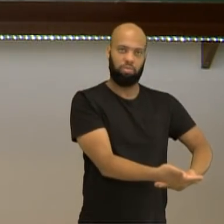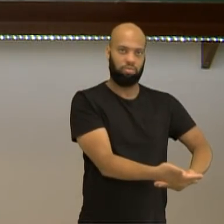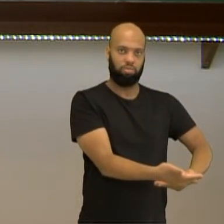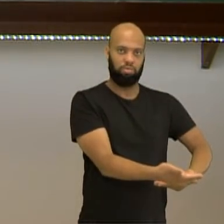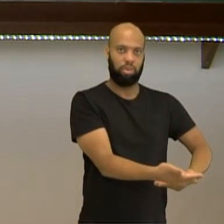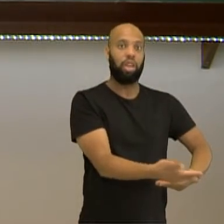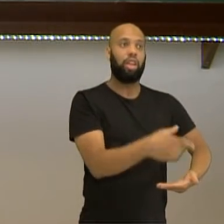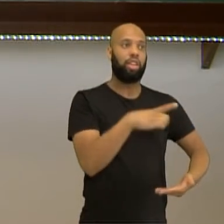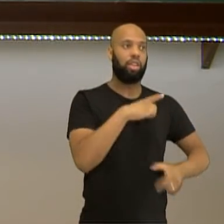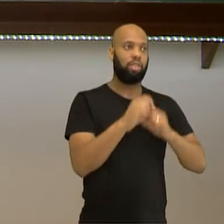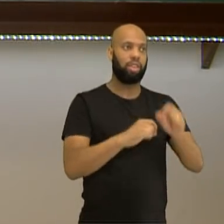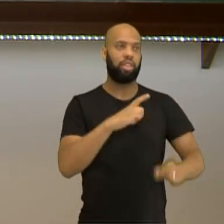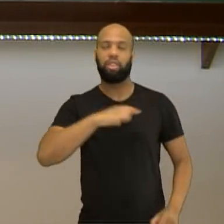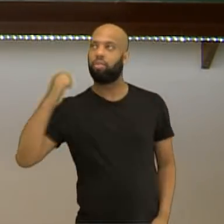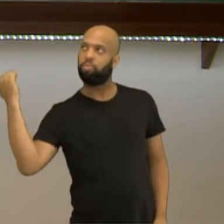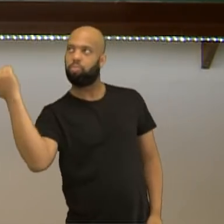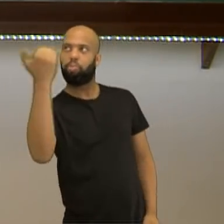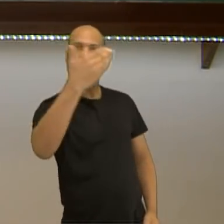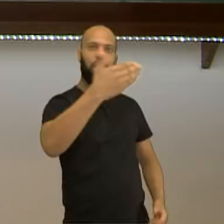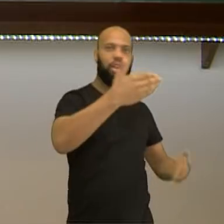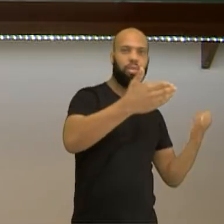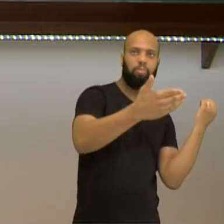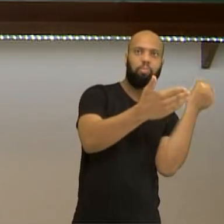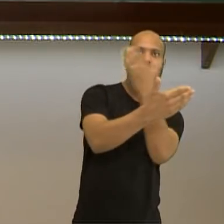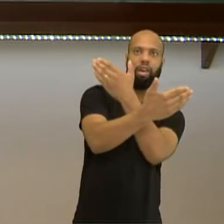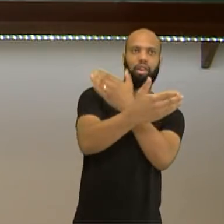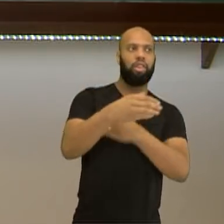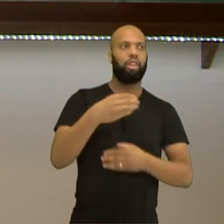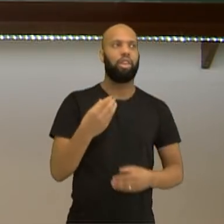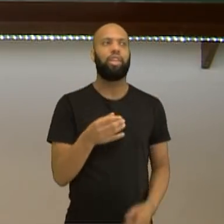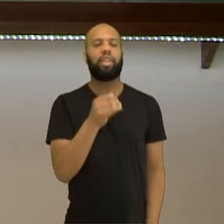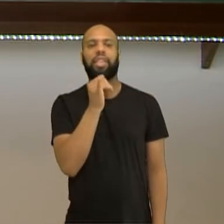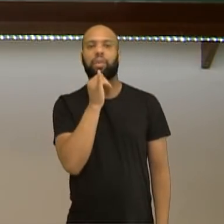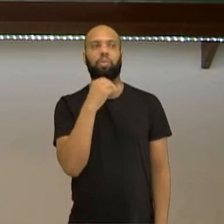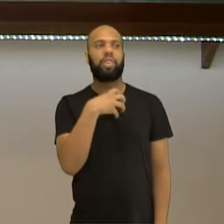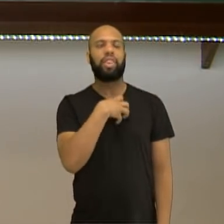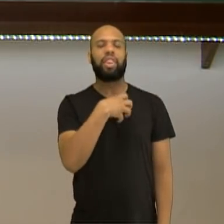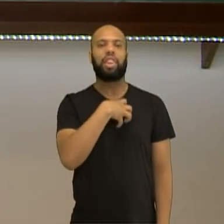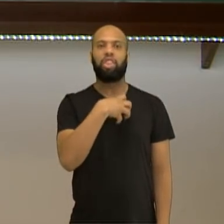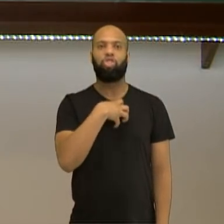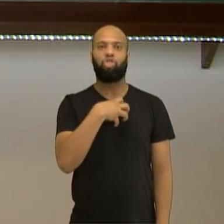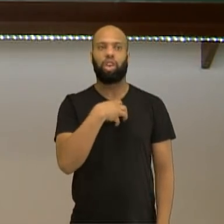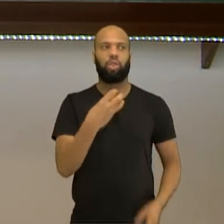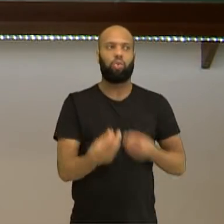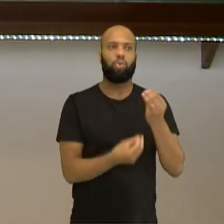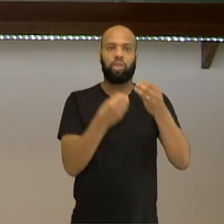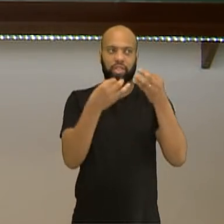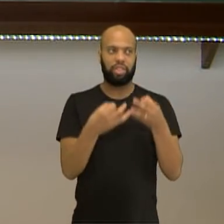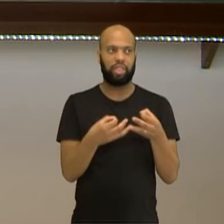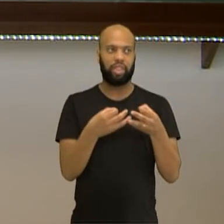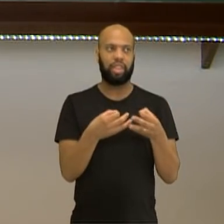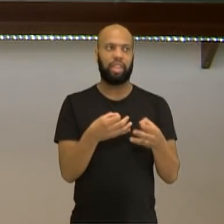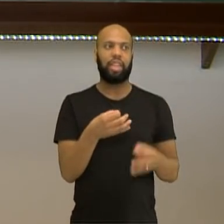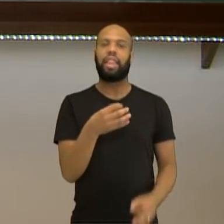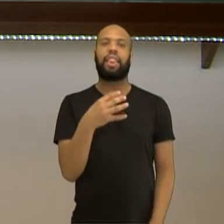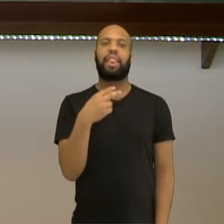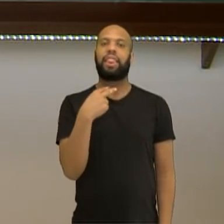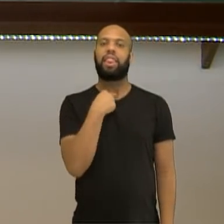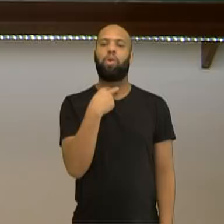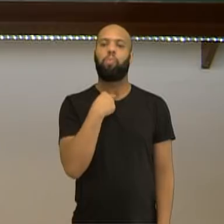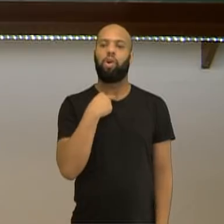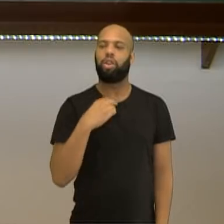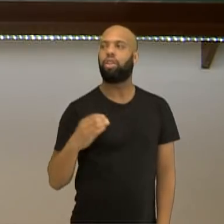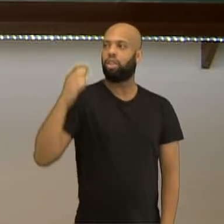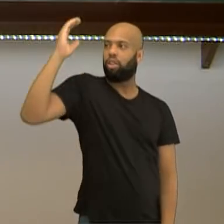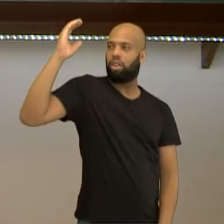E você tem que lançar a bola. O jeito de lançar a bola, você não pode lançar a bola que a bola tá maior que o seu ombro,